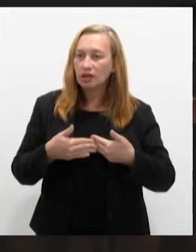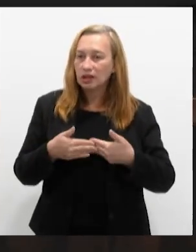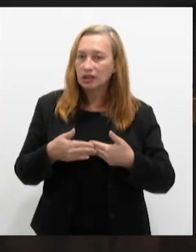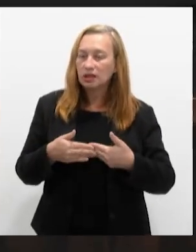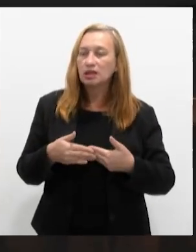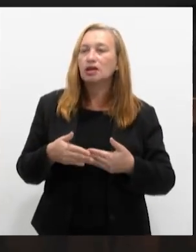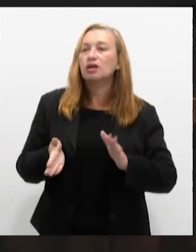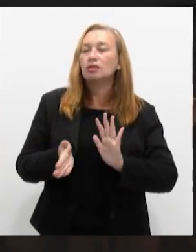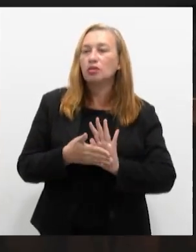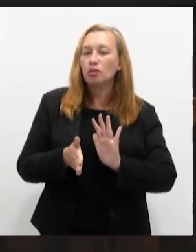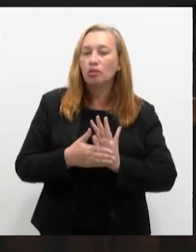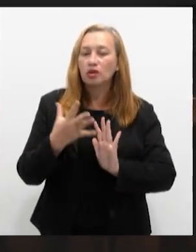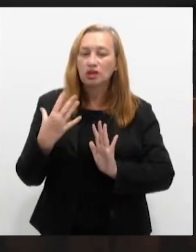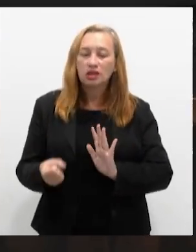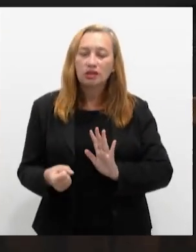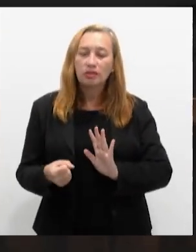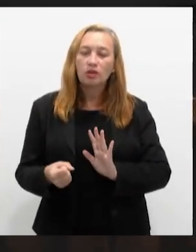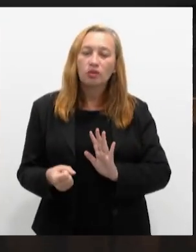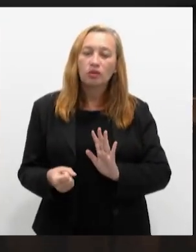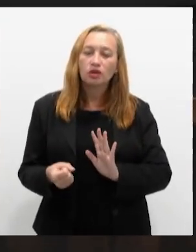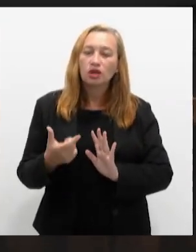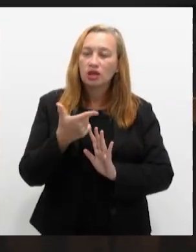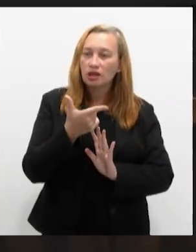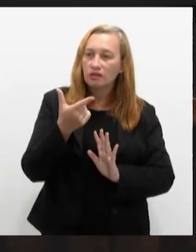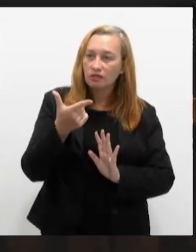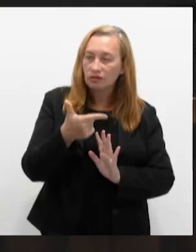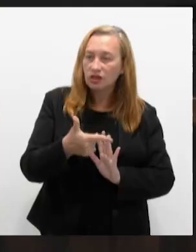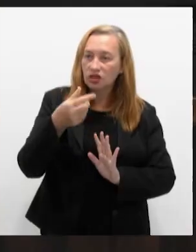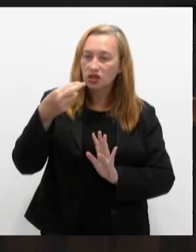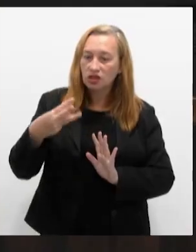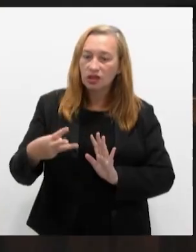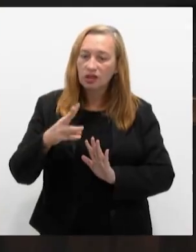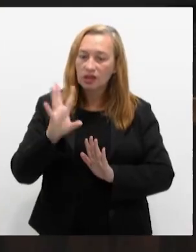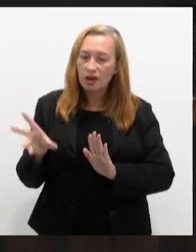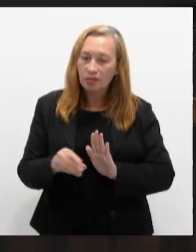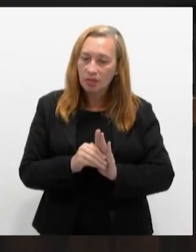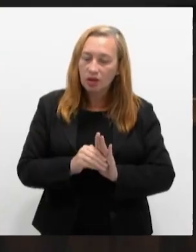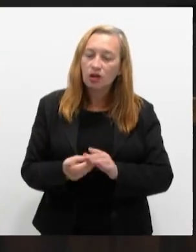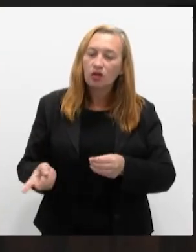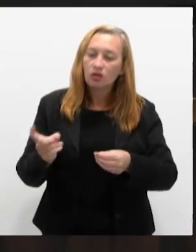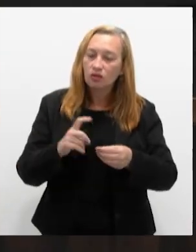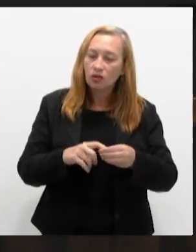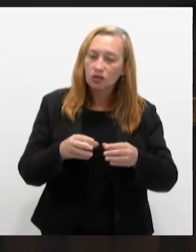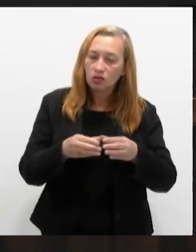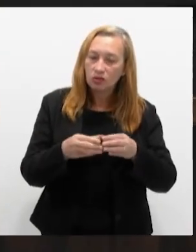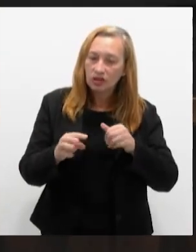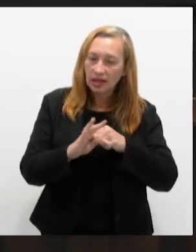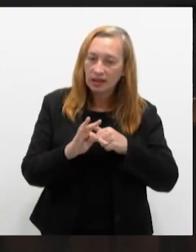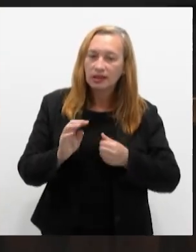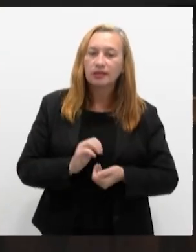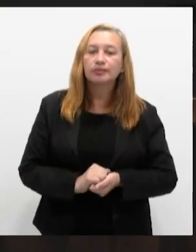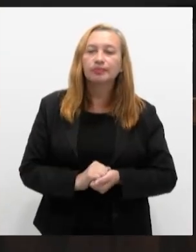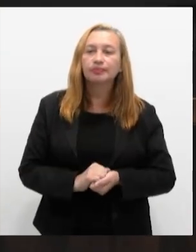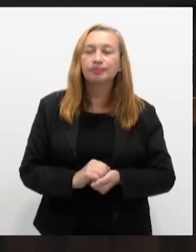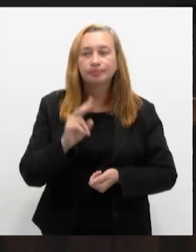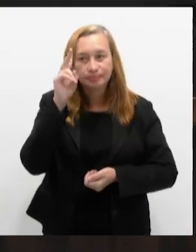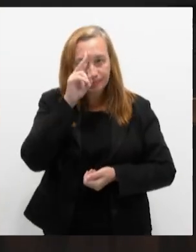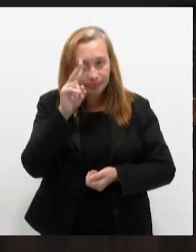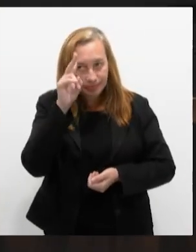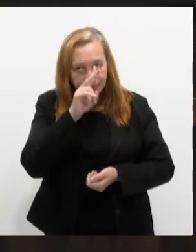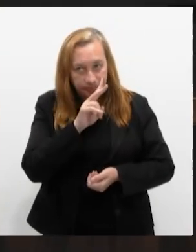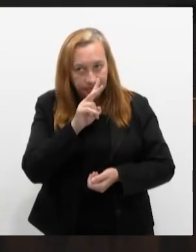discussão, a presente proposta recebeu 23 emendas e retorna às comissões técnicas,